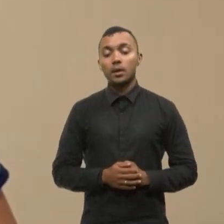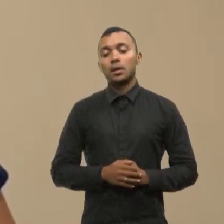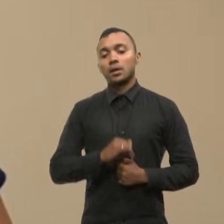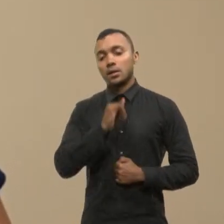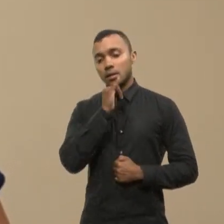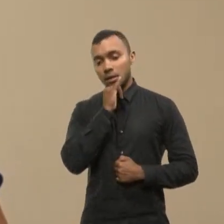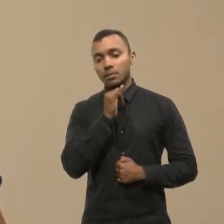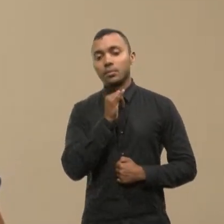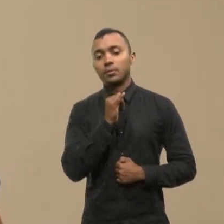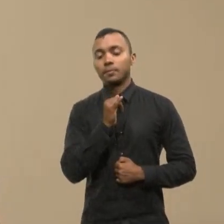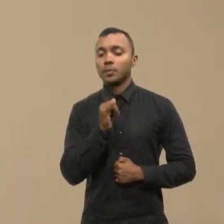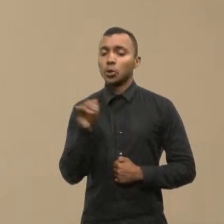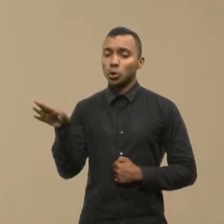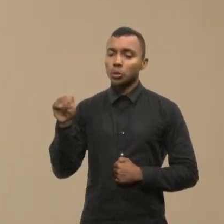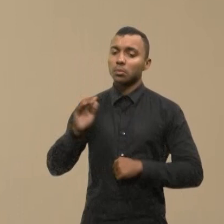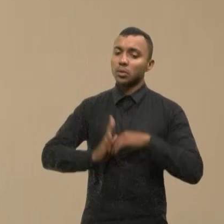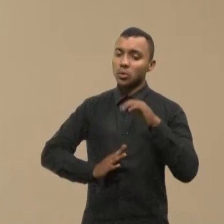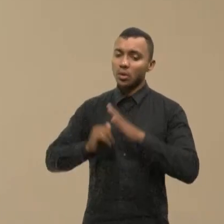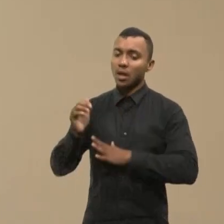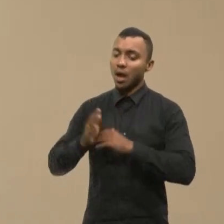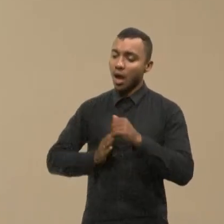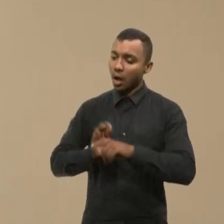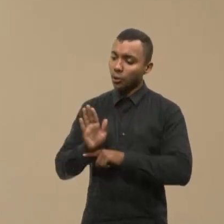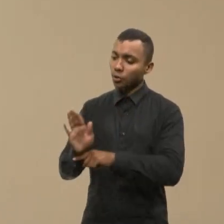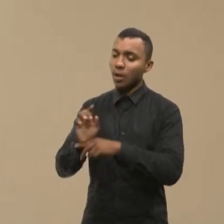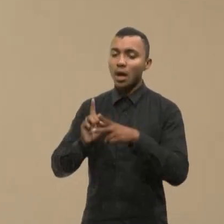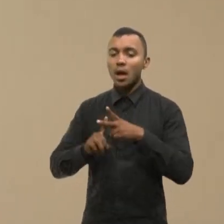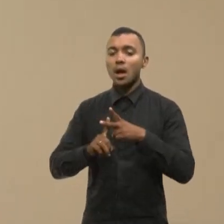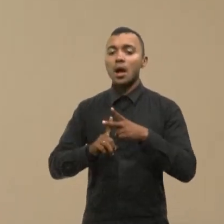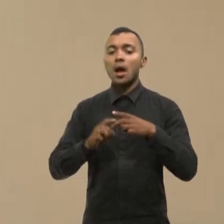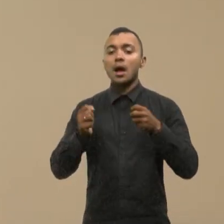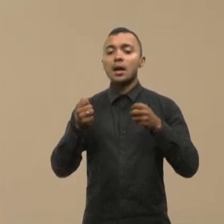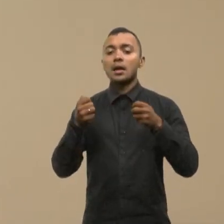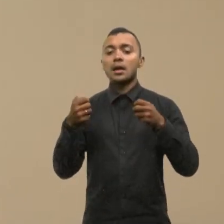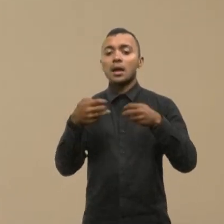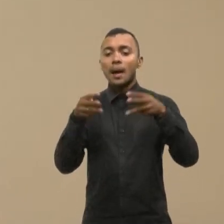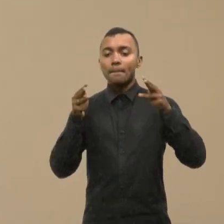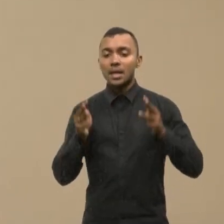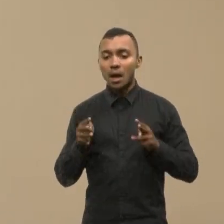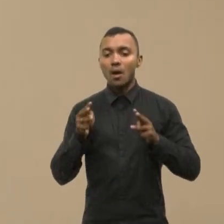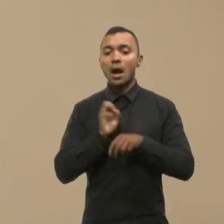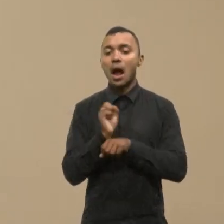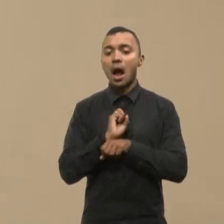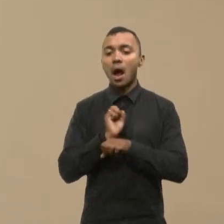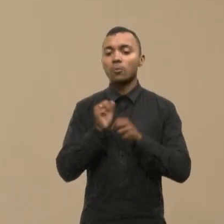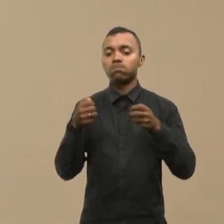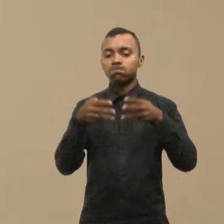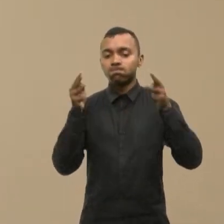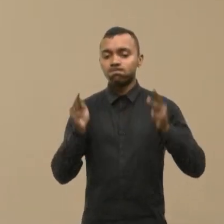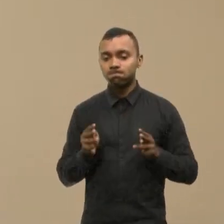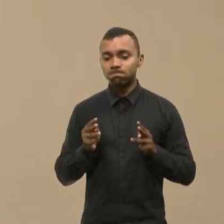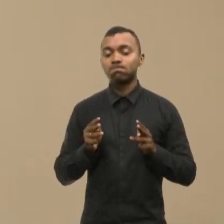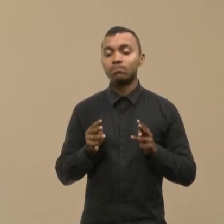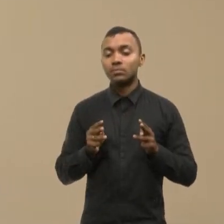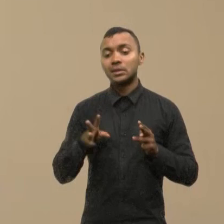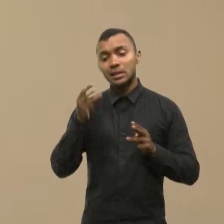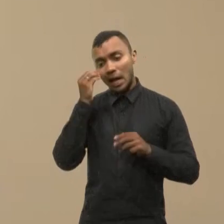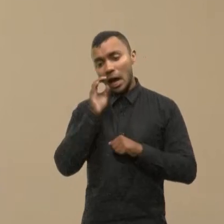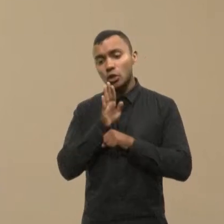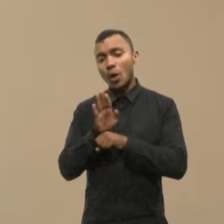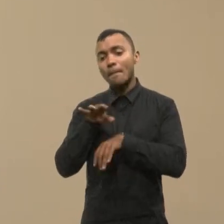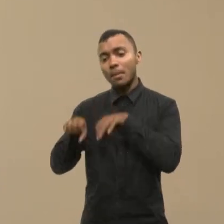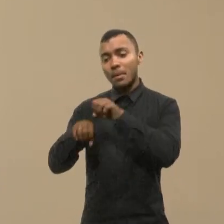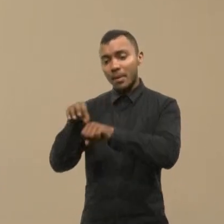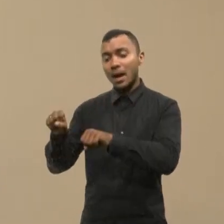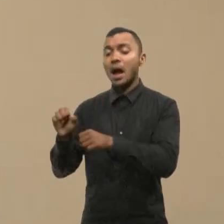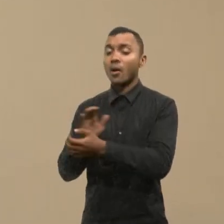caminhões, equipes, né, para ajudá-los a retirar o que sobrou, porque alguns